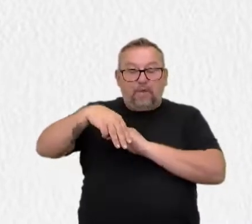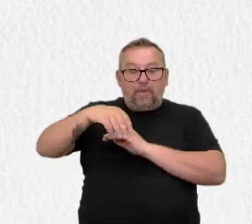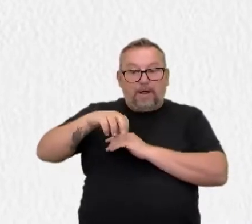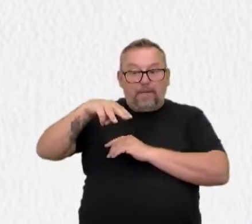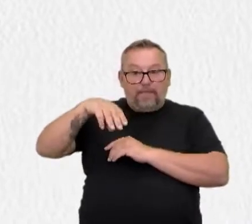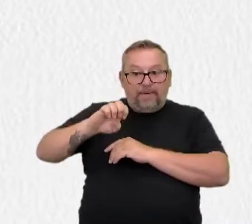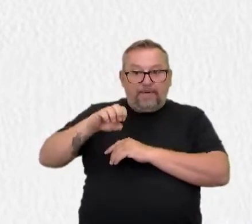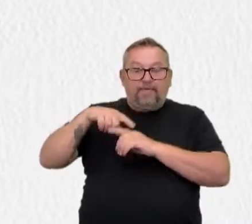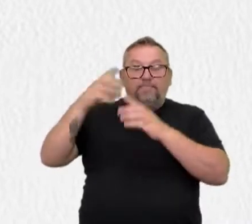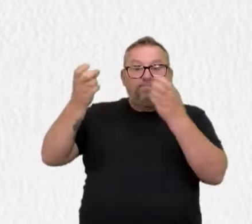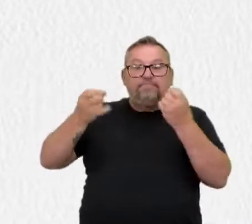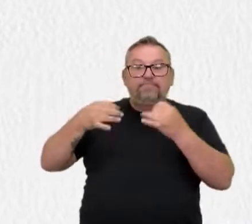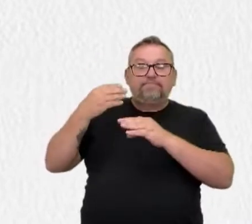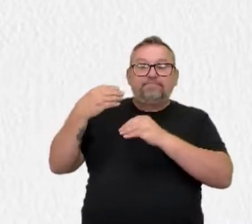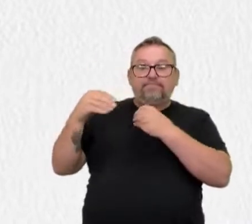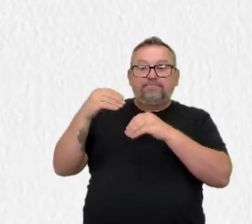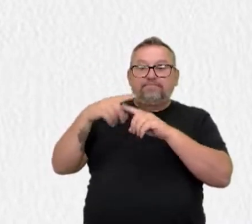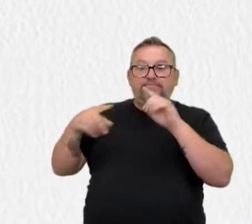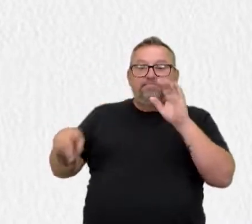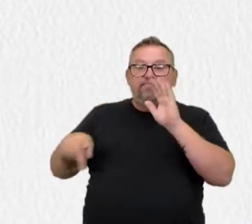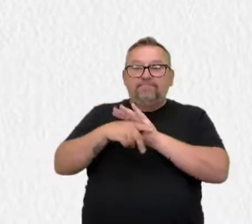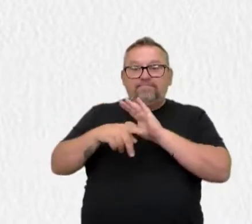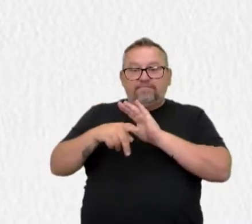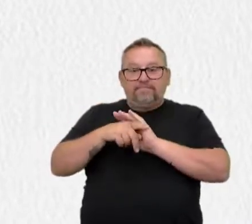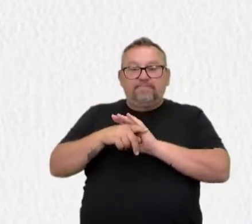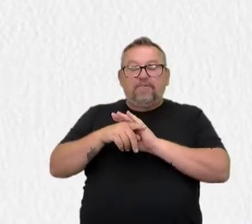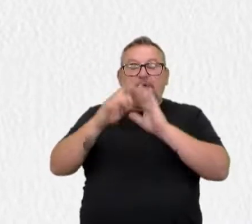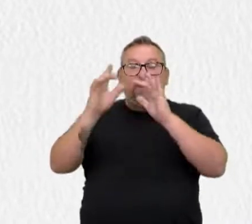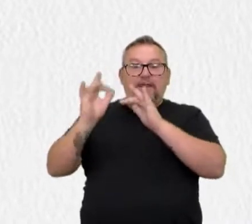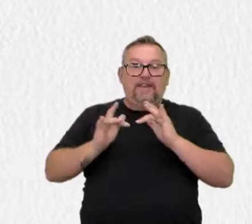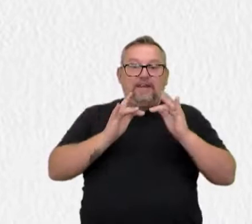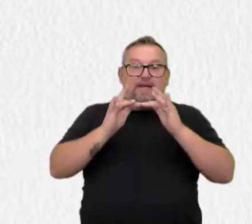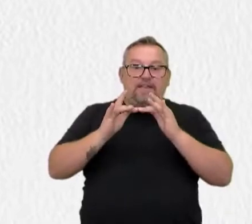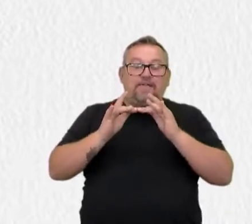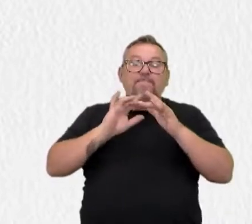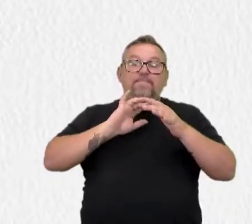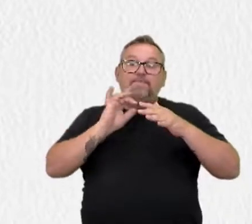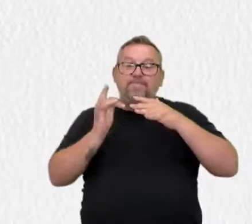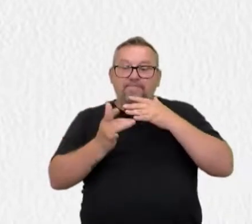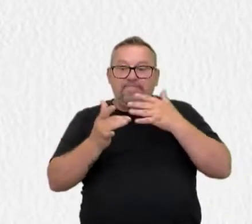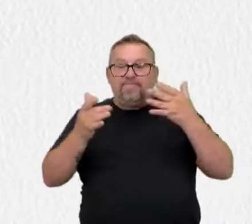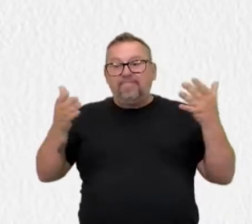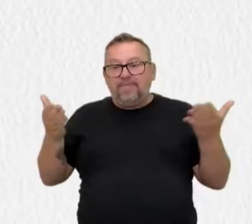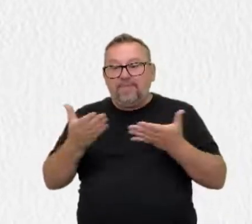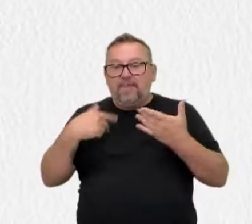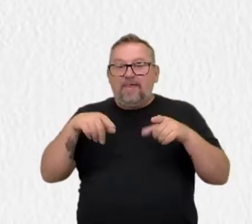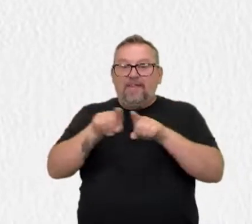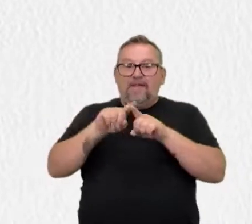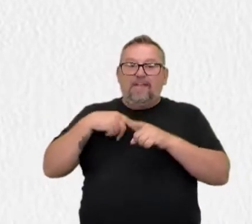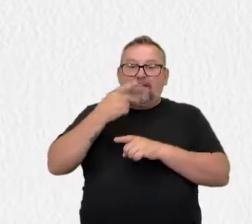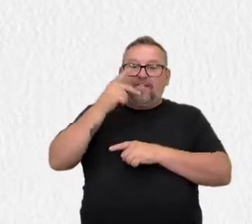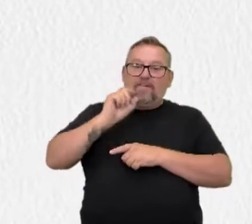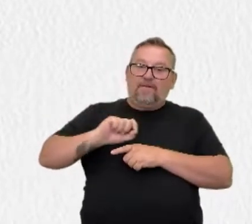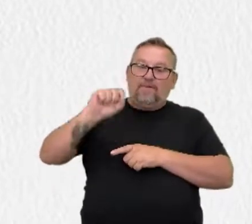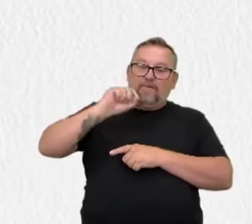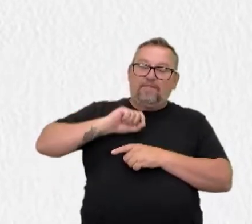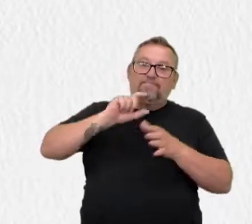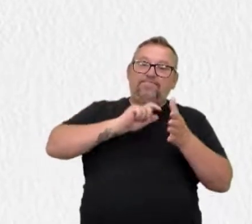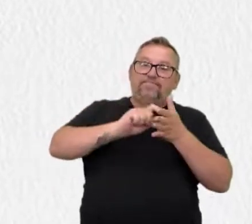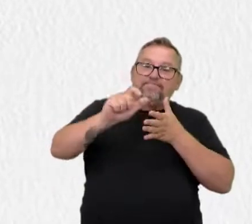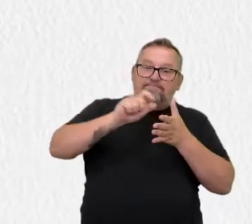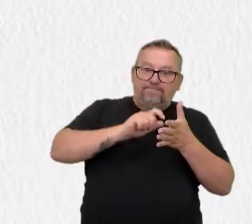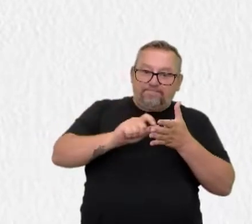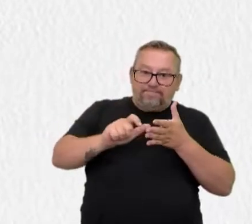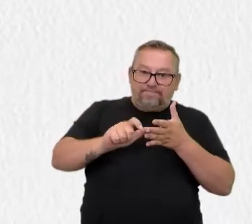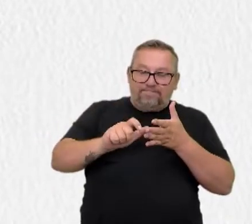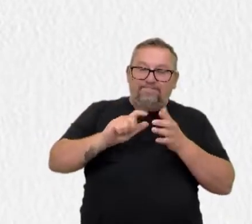sobre o meme, como que ele se apresenta e se relaciona nas redes sociais. Agora a gente vai falar um pouquinho mais sobre o conceito do Richard